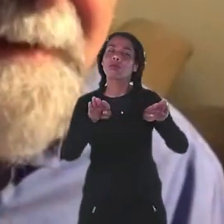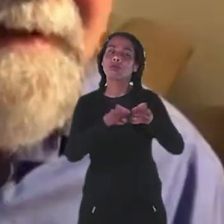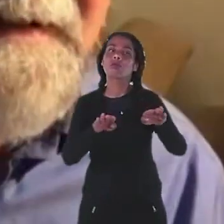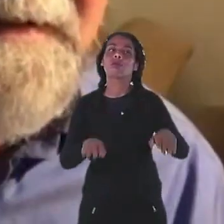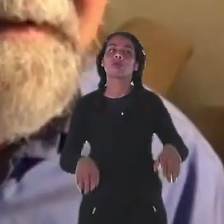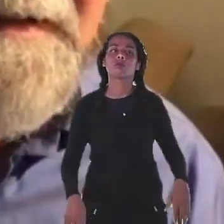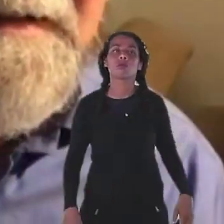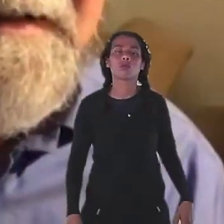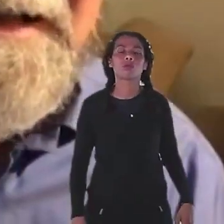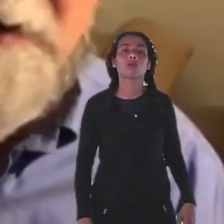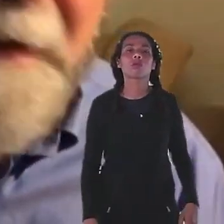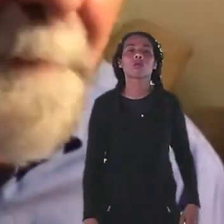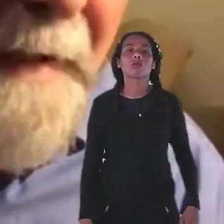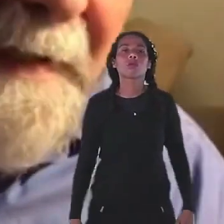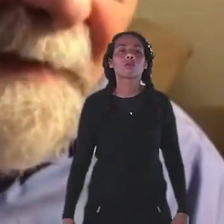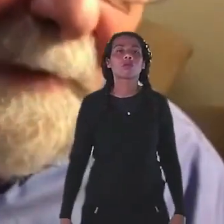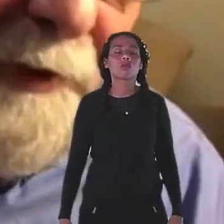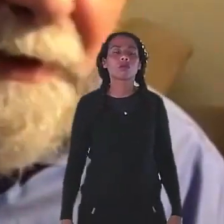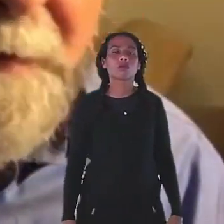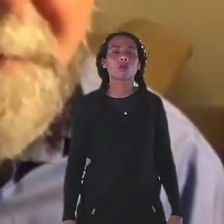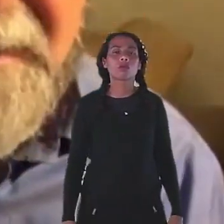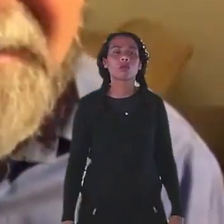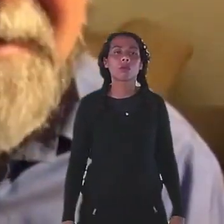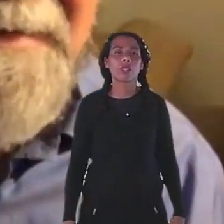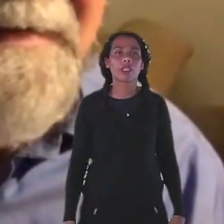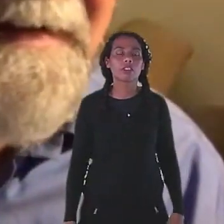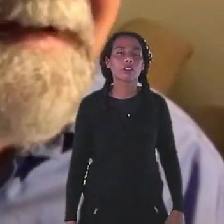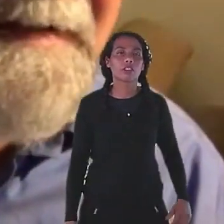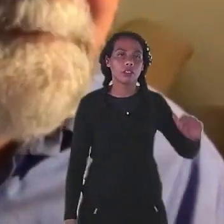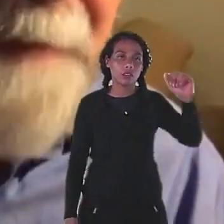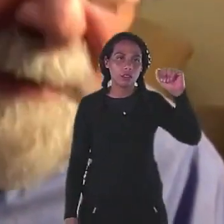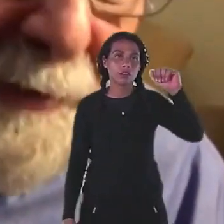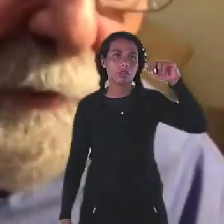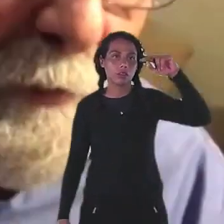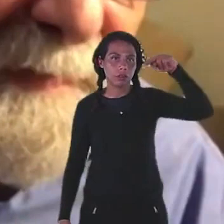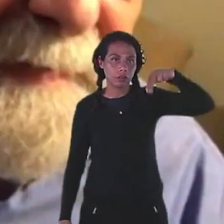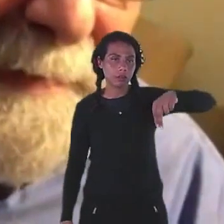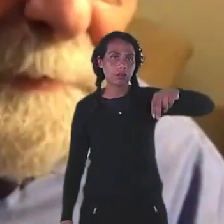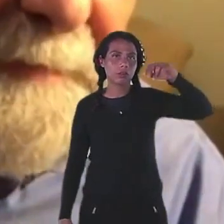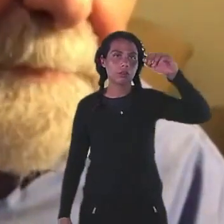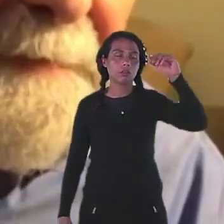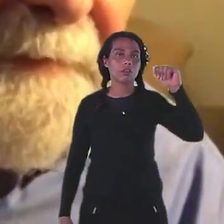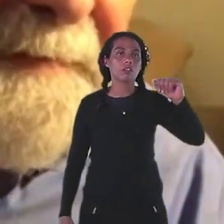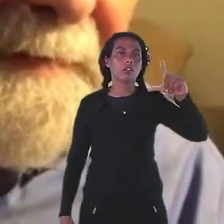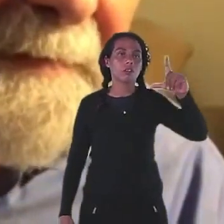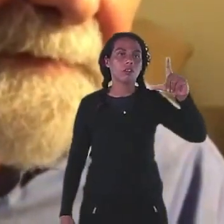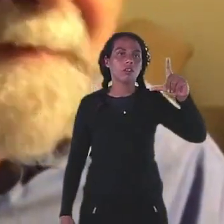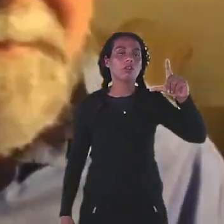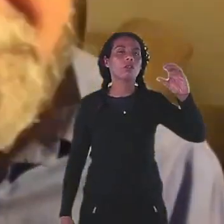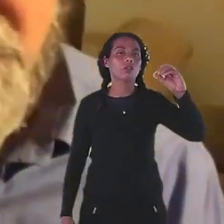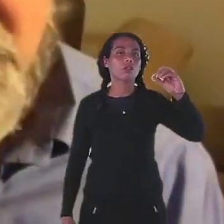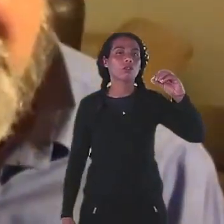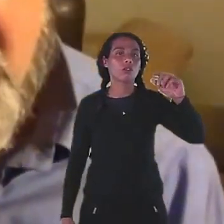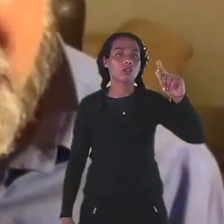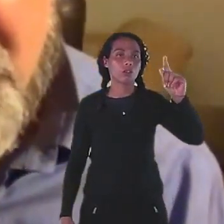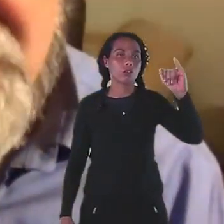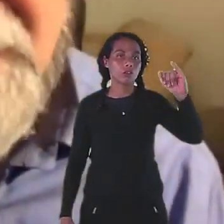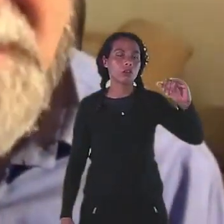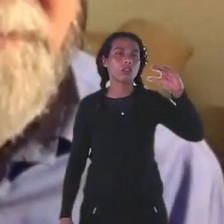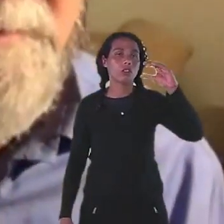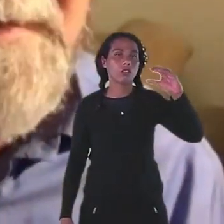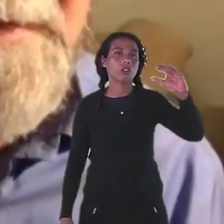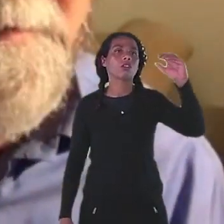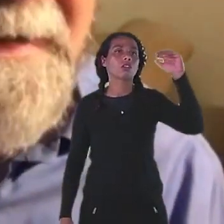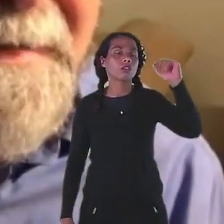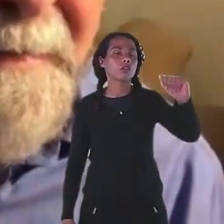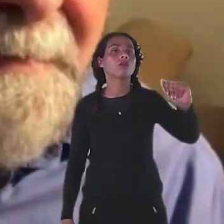shannoniana, né? Ela é analógica, não é binária, ela depende do substrato para se manifestar,